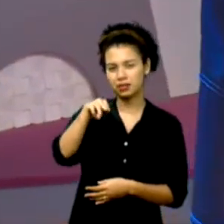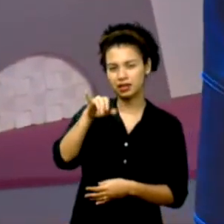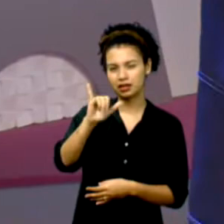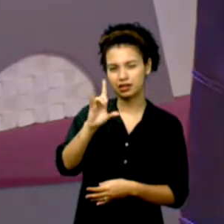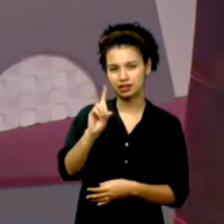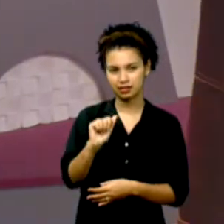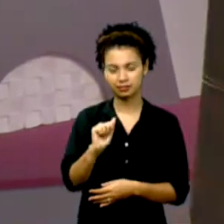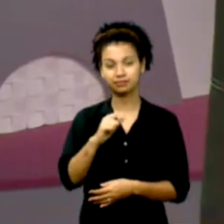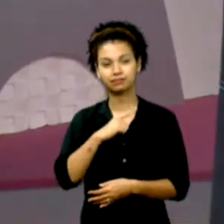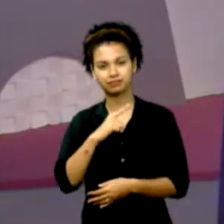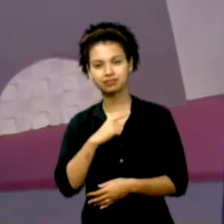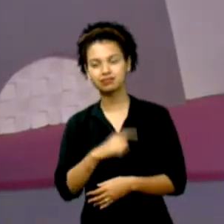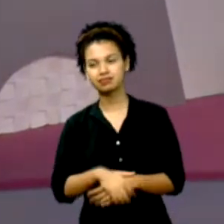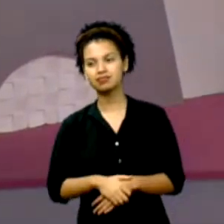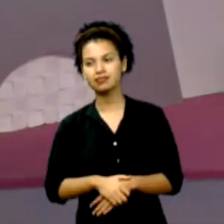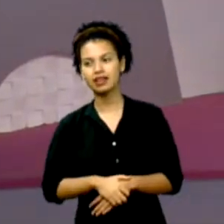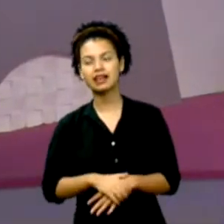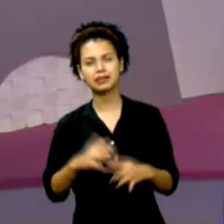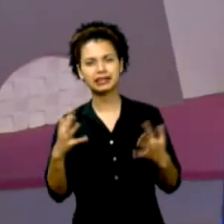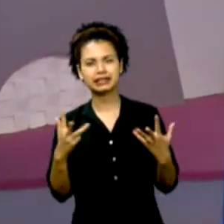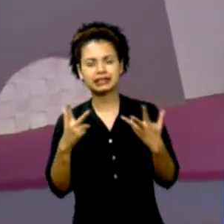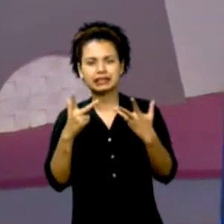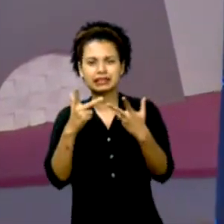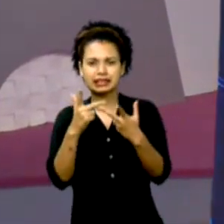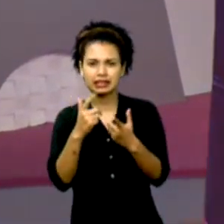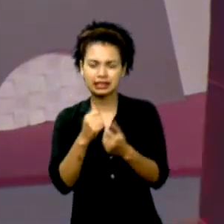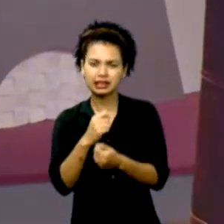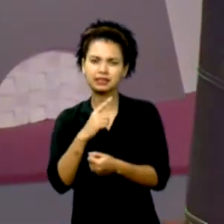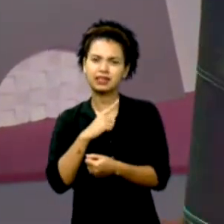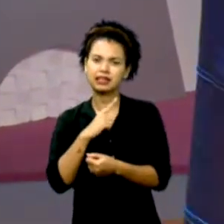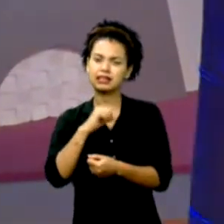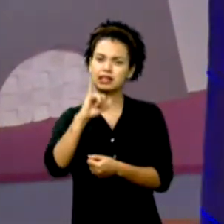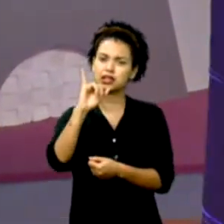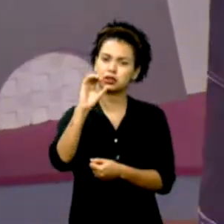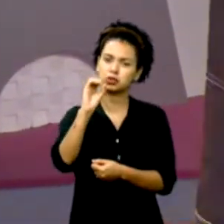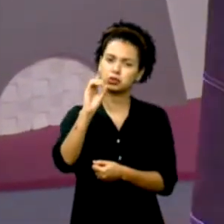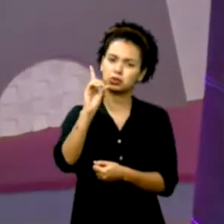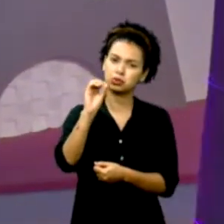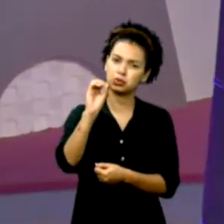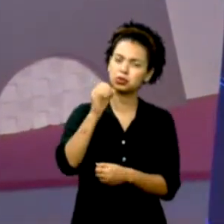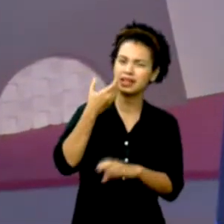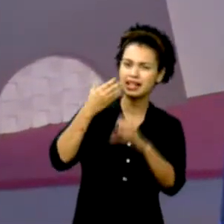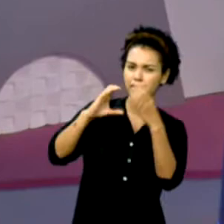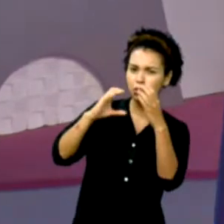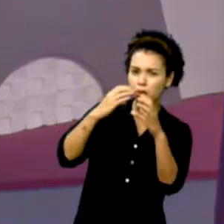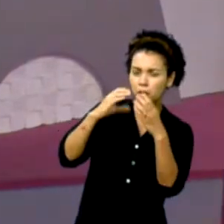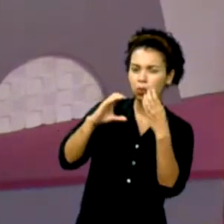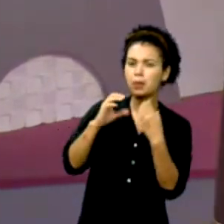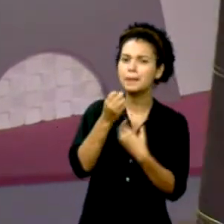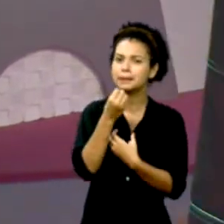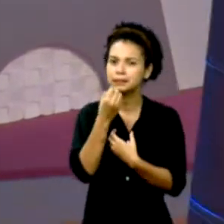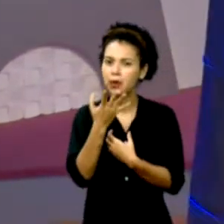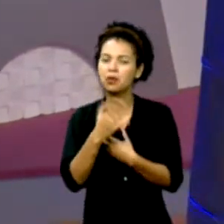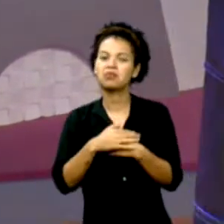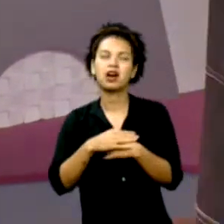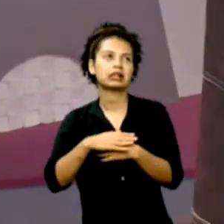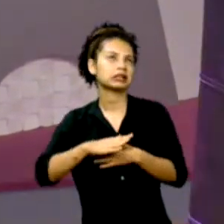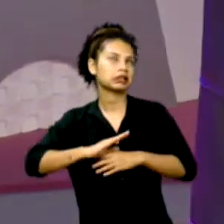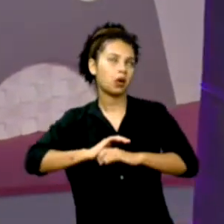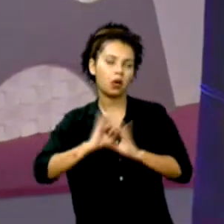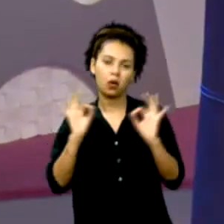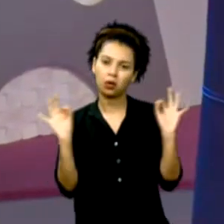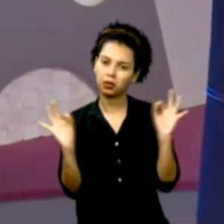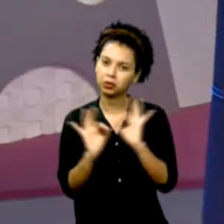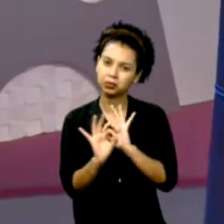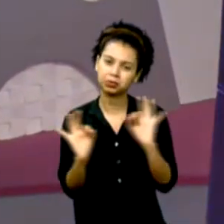isso, Isaac? Sim, foi sim. Incrível, não é? A sua foi presença. Foi incrível, foi em 2007, foi uma experiência muito forte. Única, né? Única. Agora,